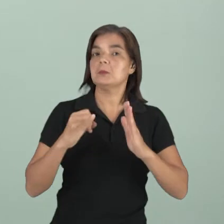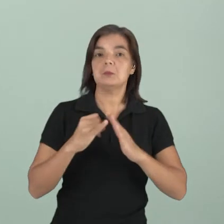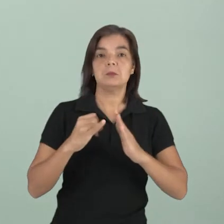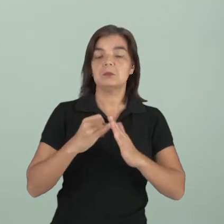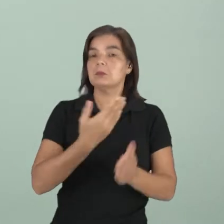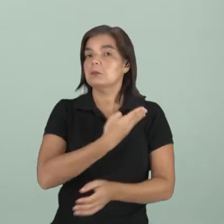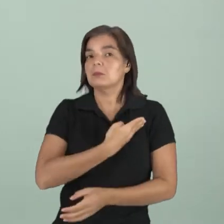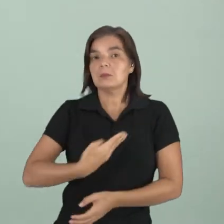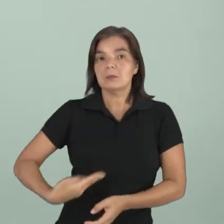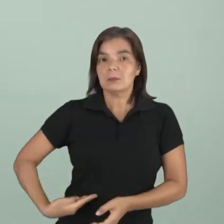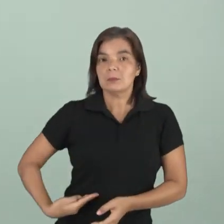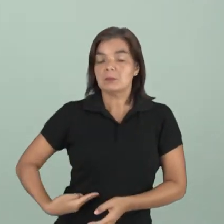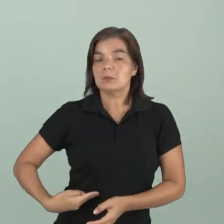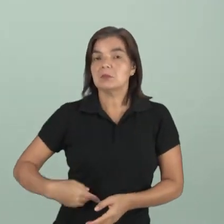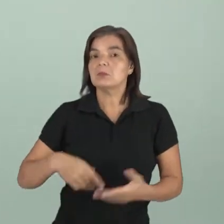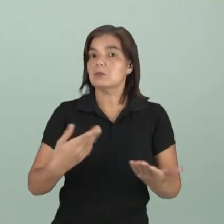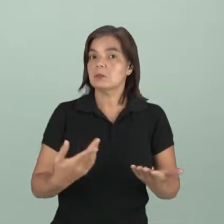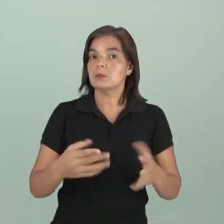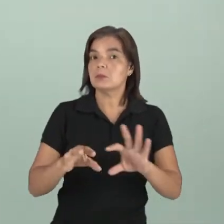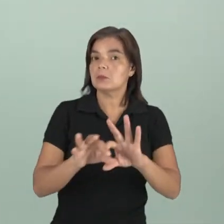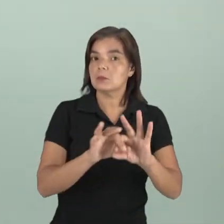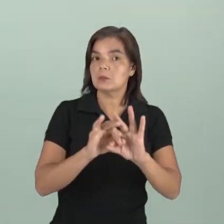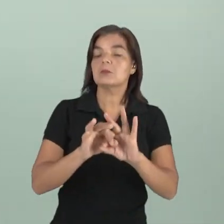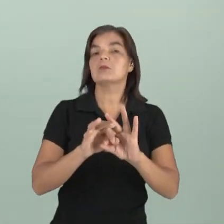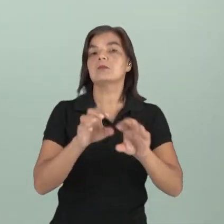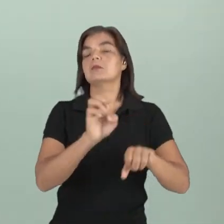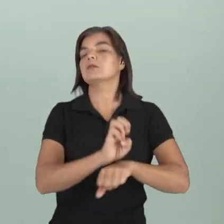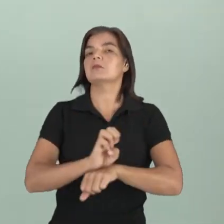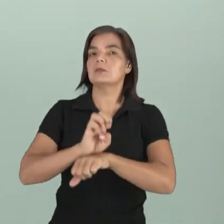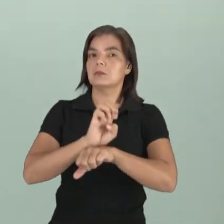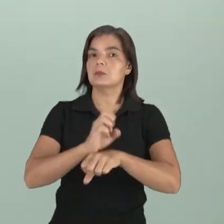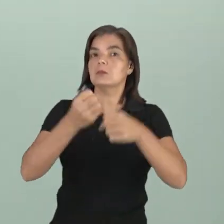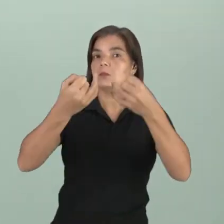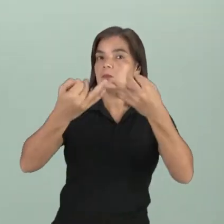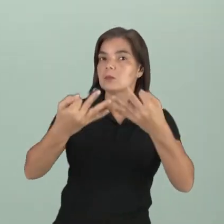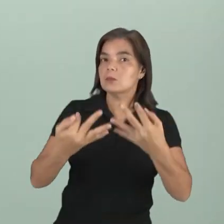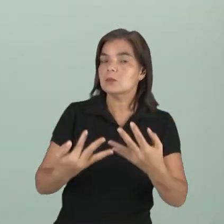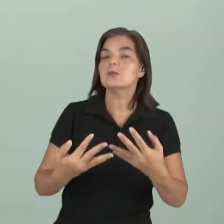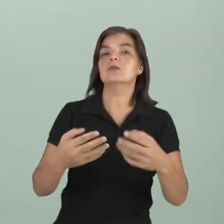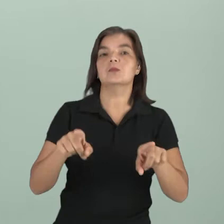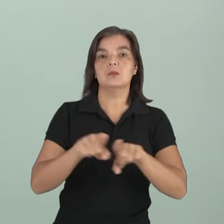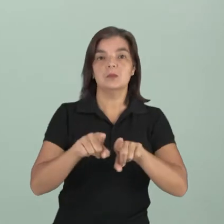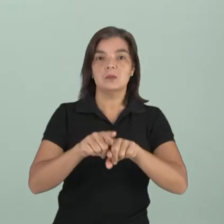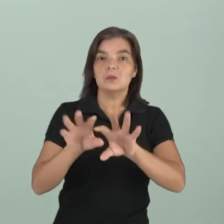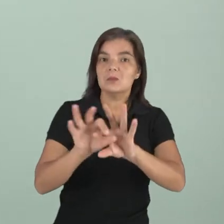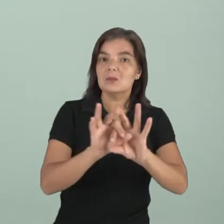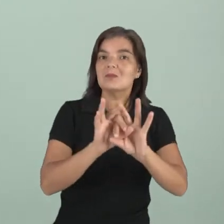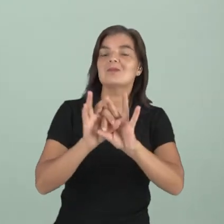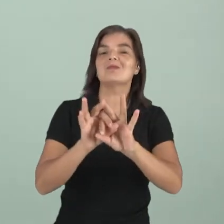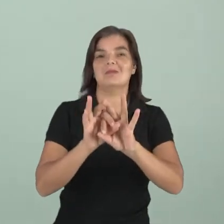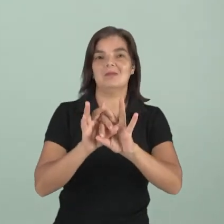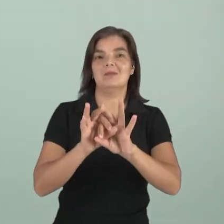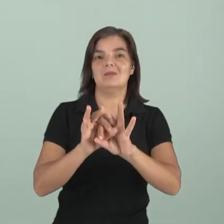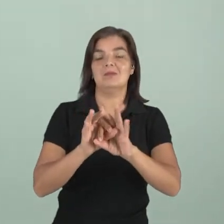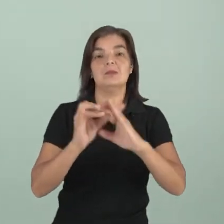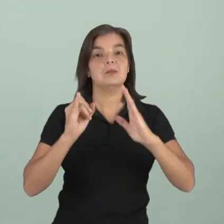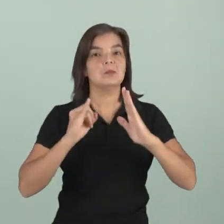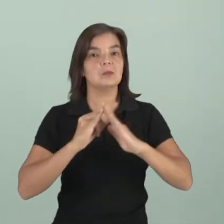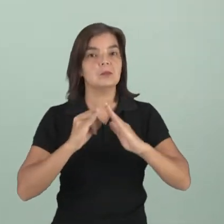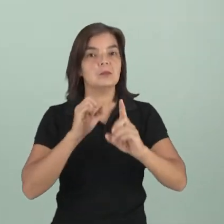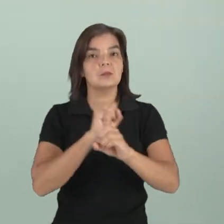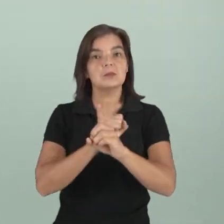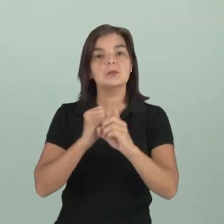instituições públicas. Não estão atreladas ao Estado. Quando eu digo que elas não estão vinculadas a essa